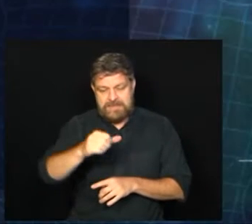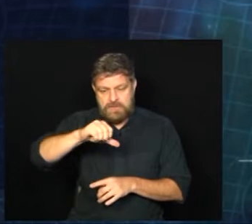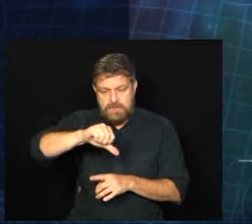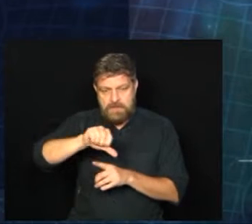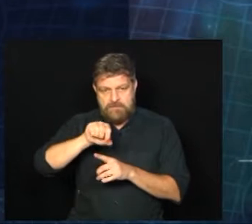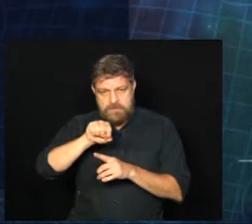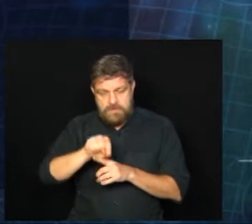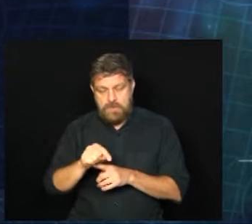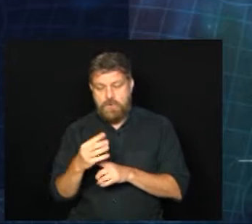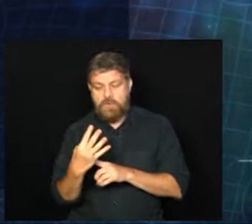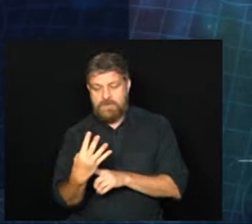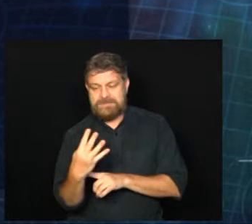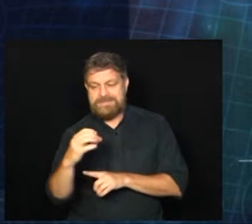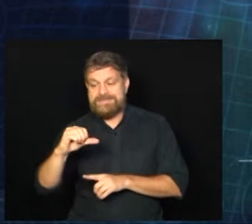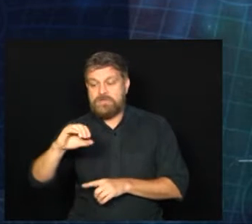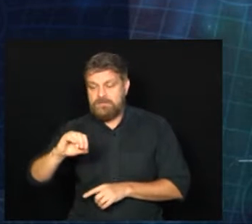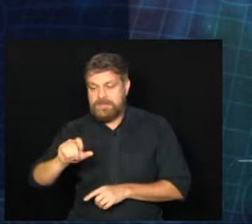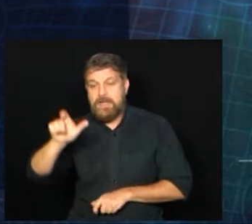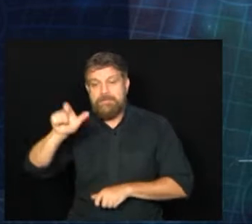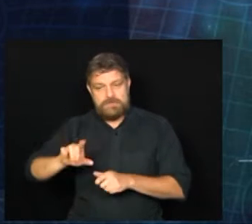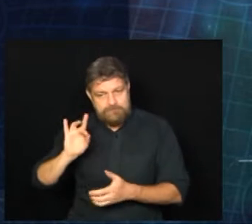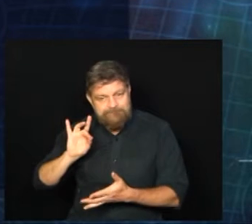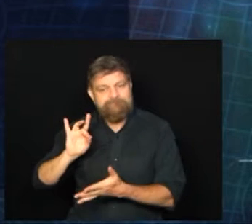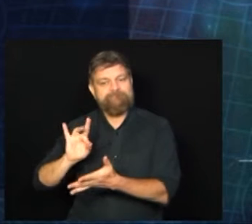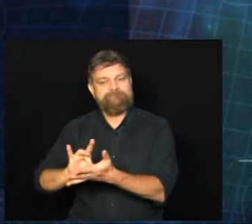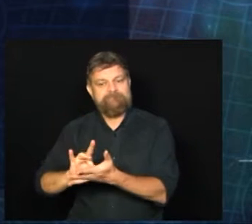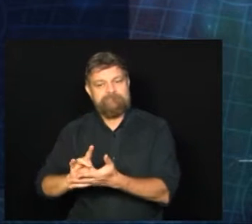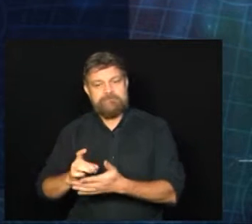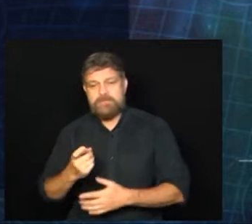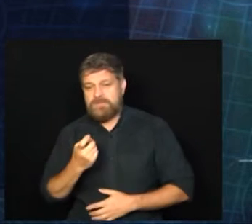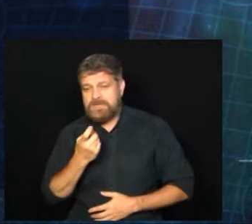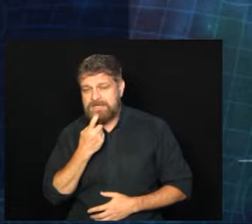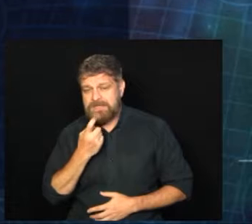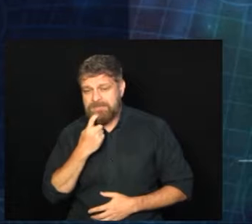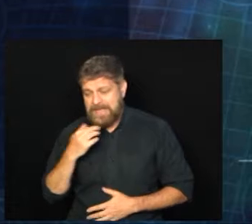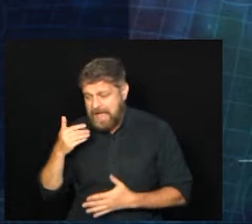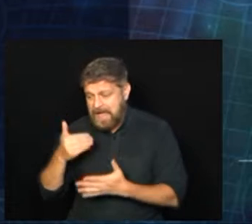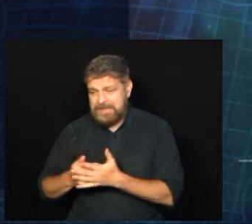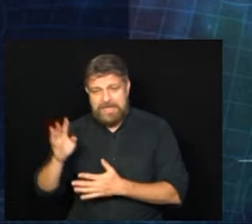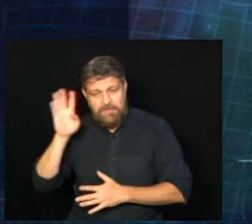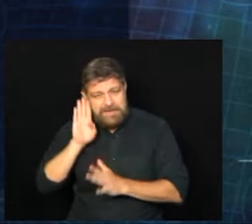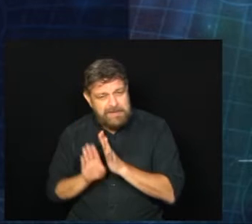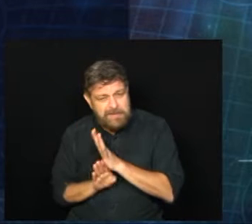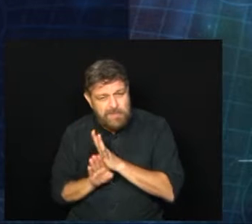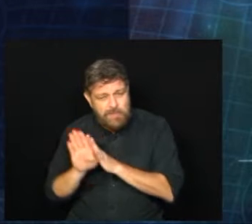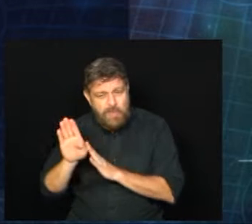369.490 casos confirmados na nossa região. E Campinas, até esta quarta-feira, tinha